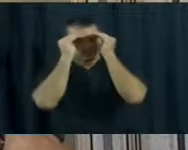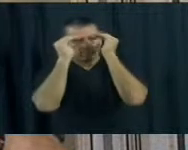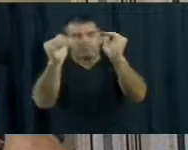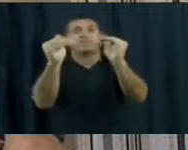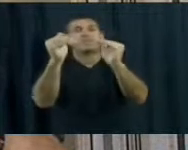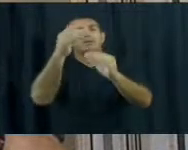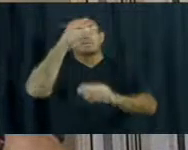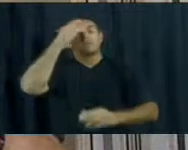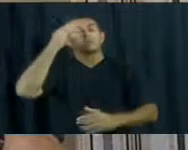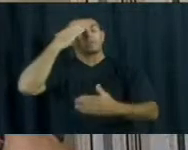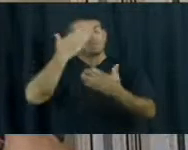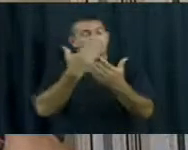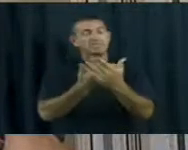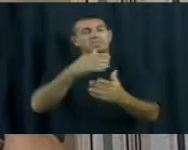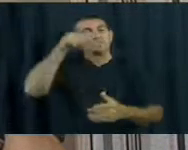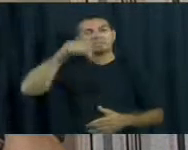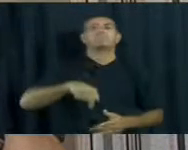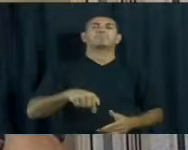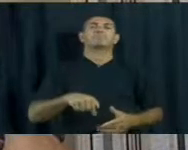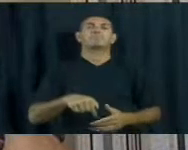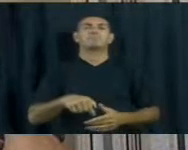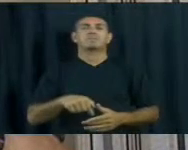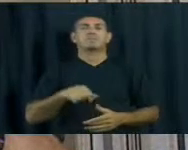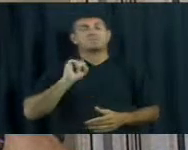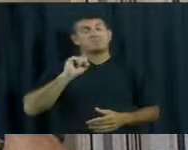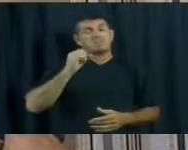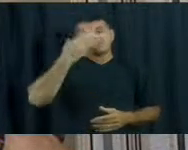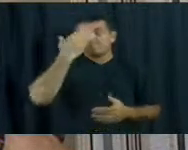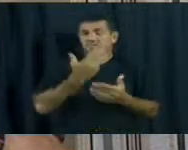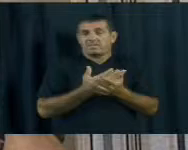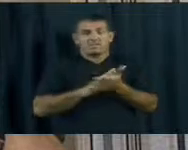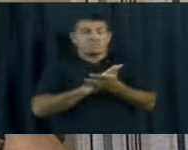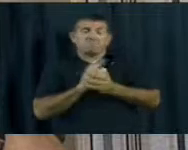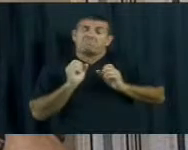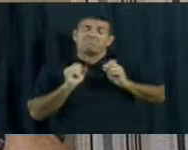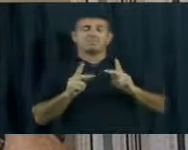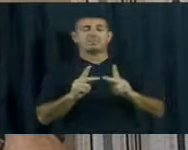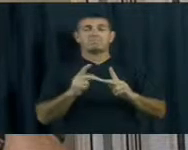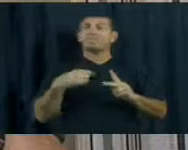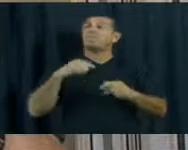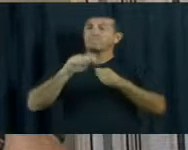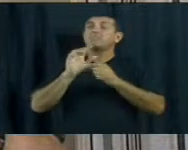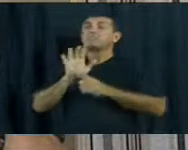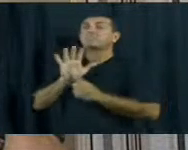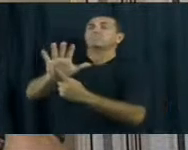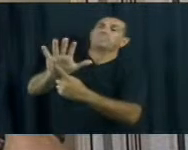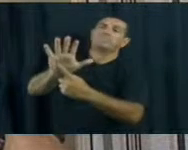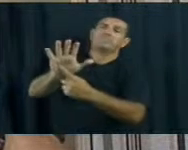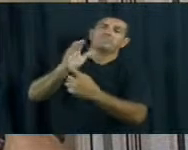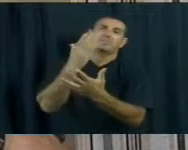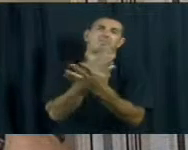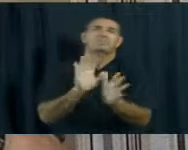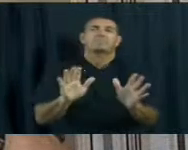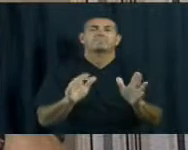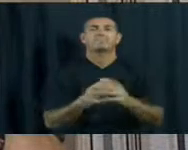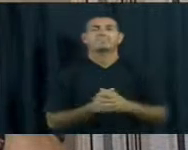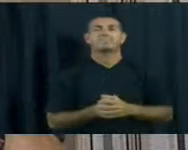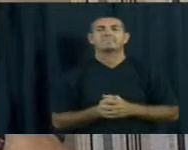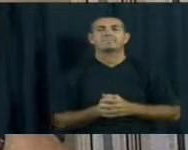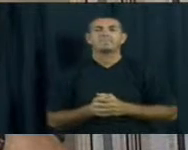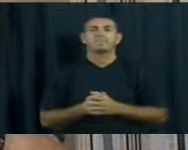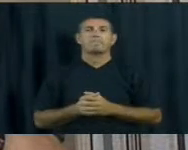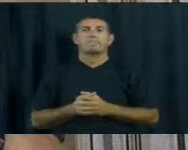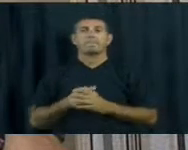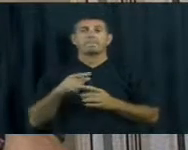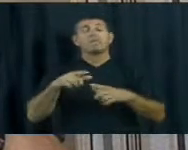as pessoas que acreditaram e aquelas que não acreditaram também, tá? Porque quando você está num cargo de prefeito,